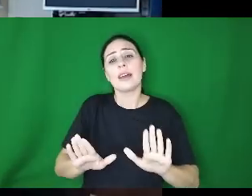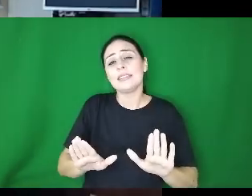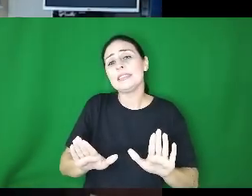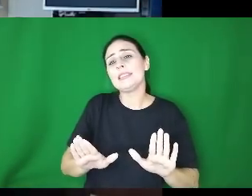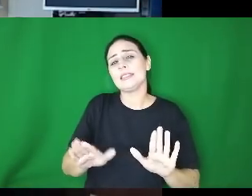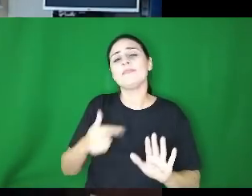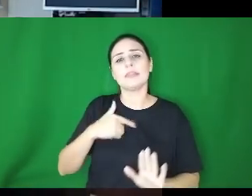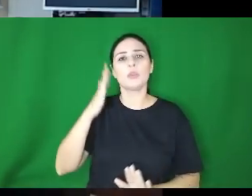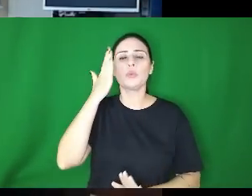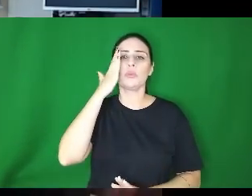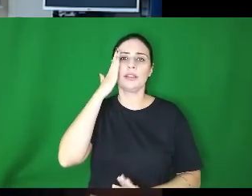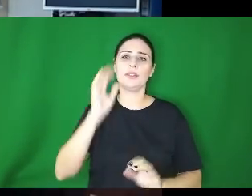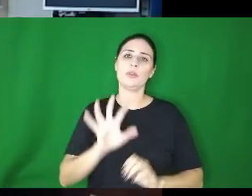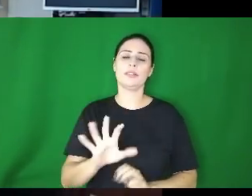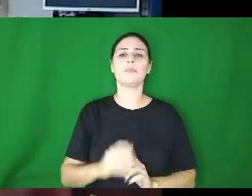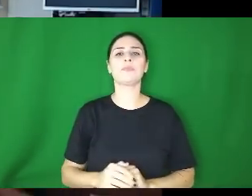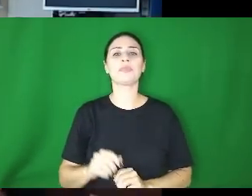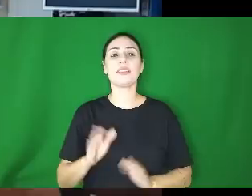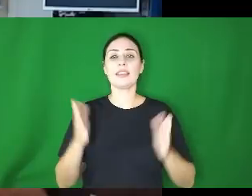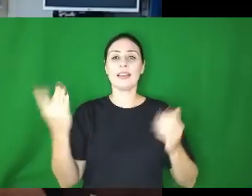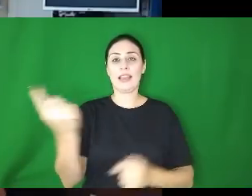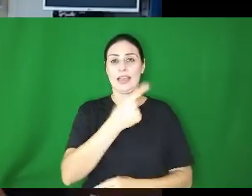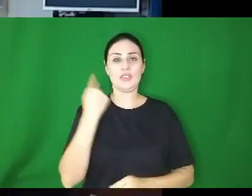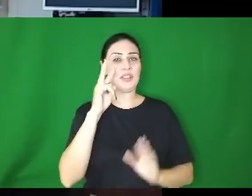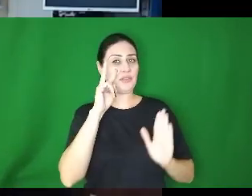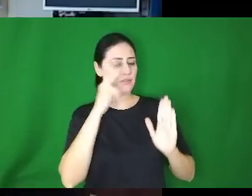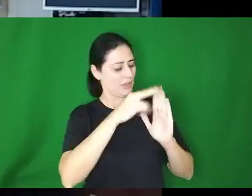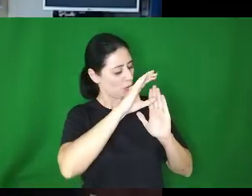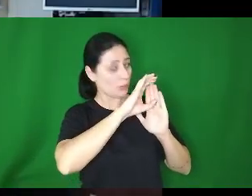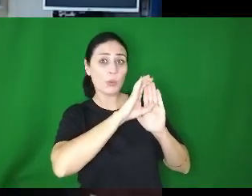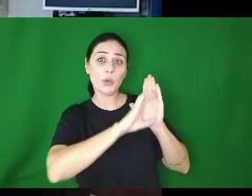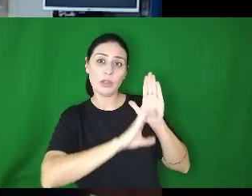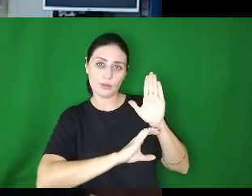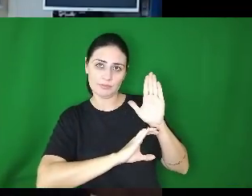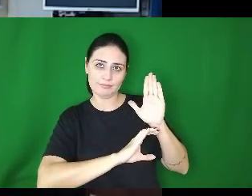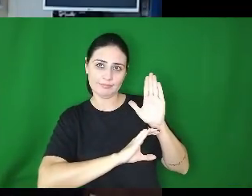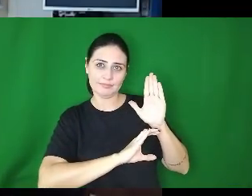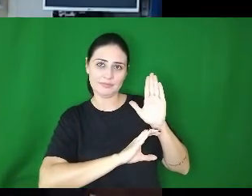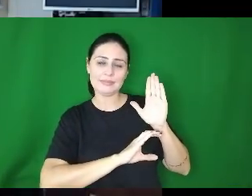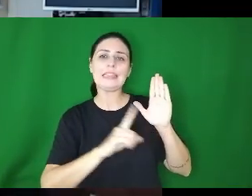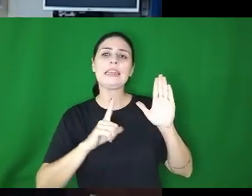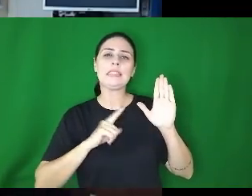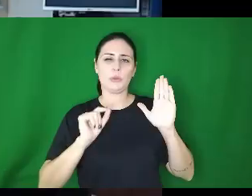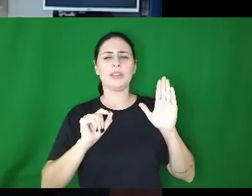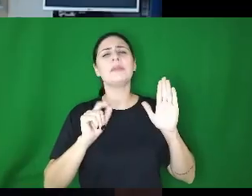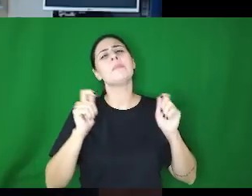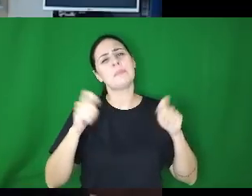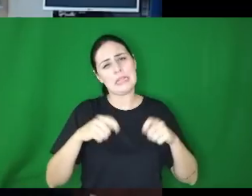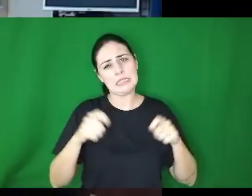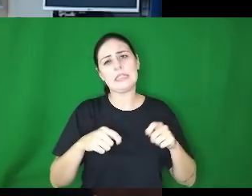pela sociedade. Então, tenta aliviar um pouco meu coração, professora.